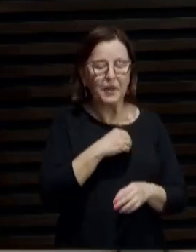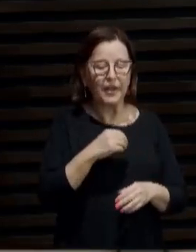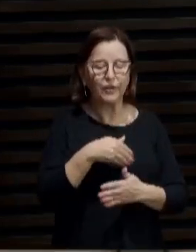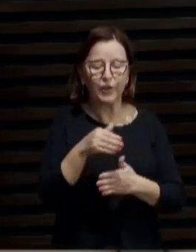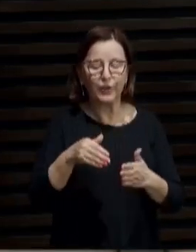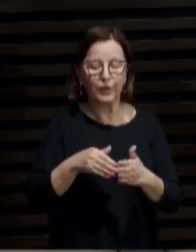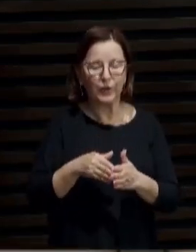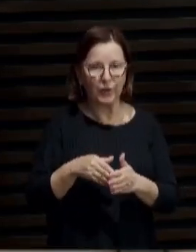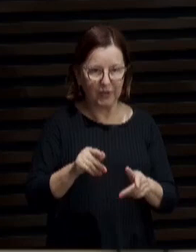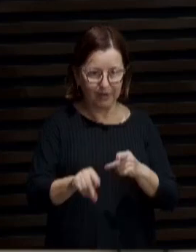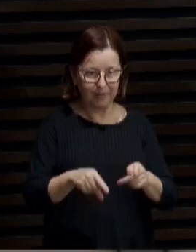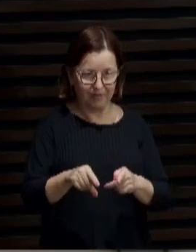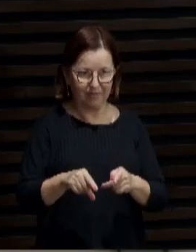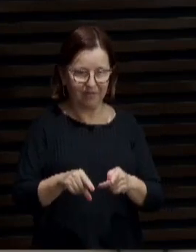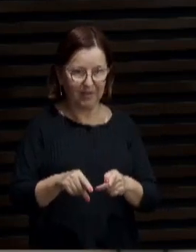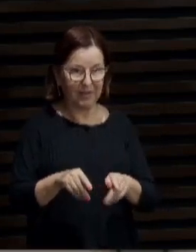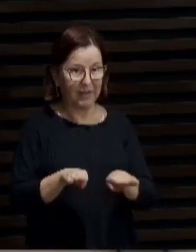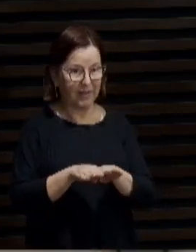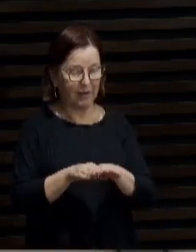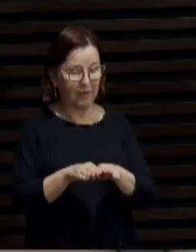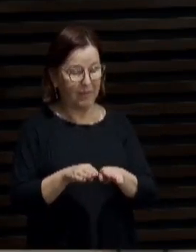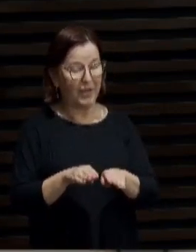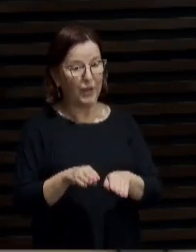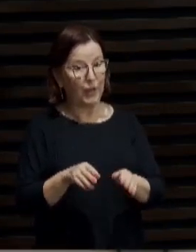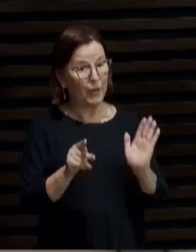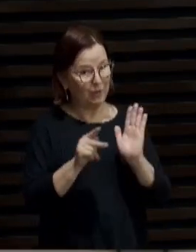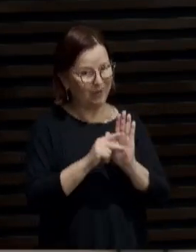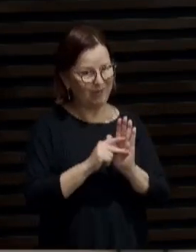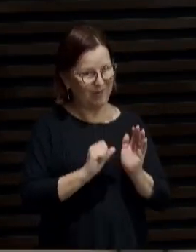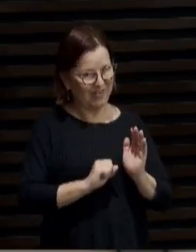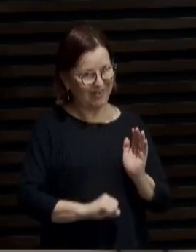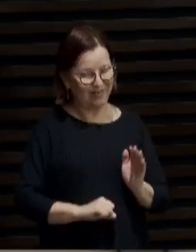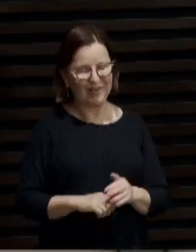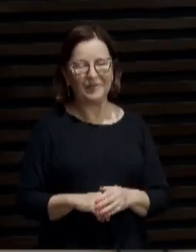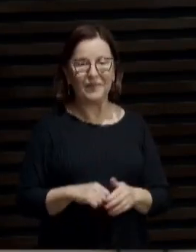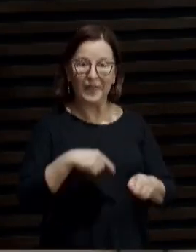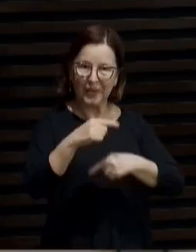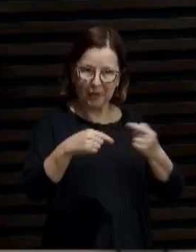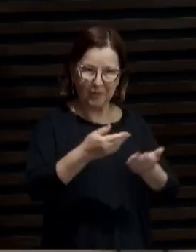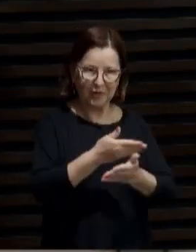começar pelo dele mesmo. Ok? Mais adiante vocês vão entender porque eu estou fazendo